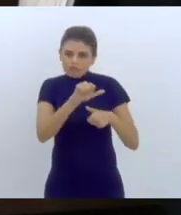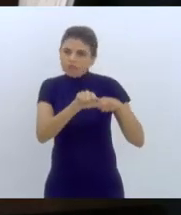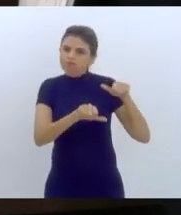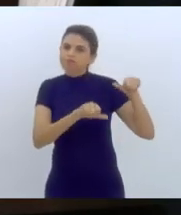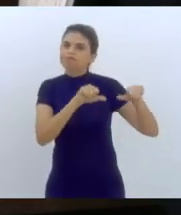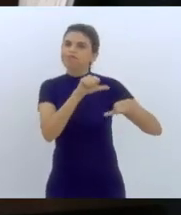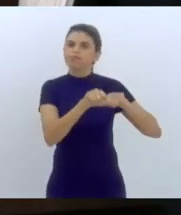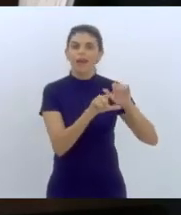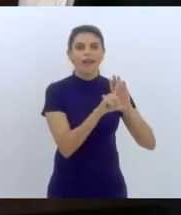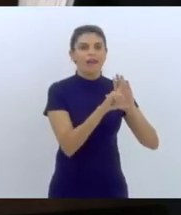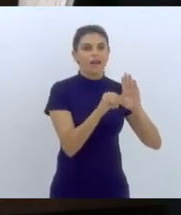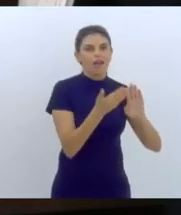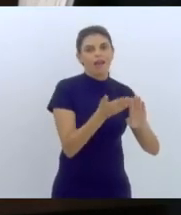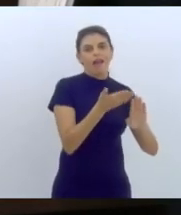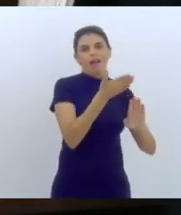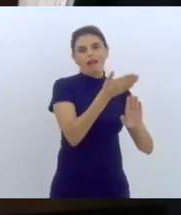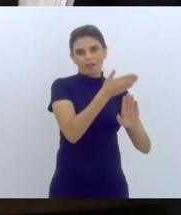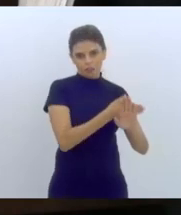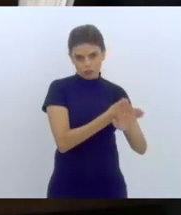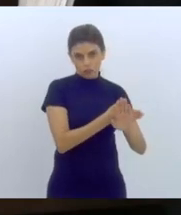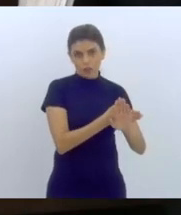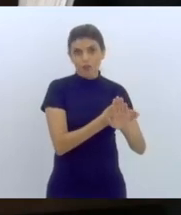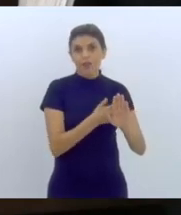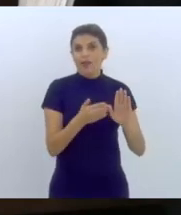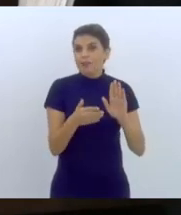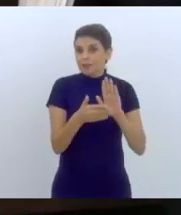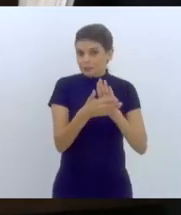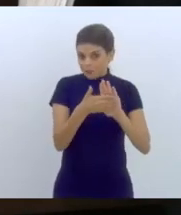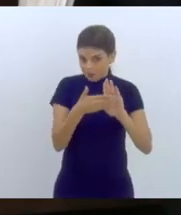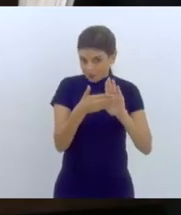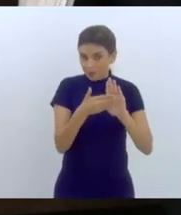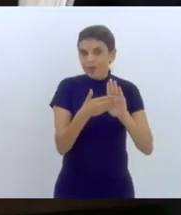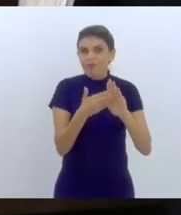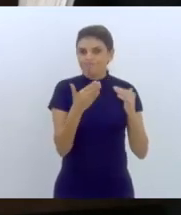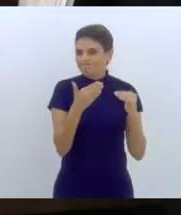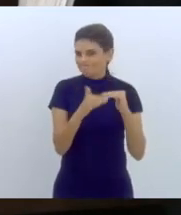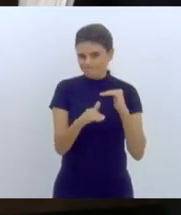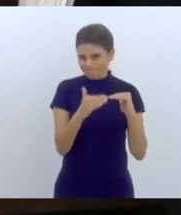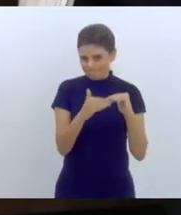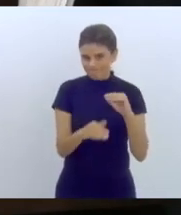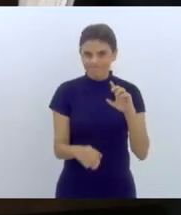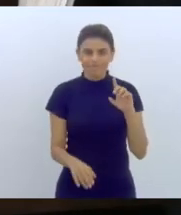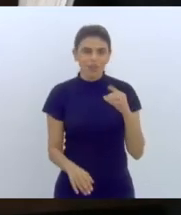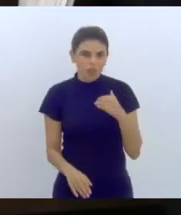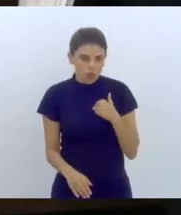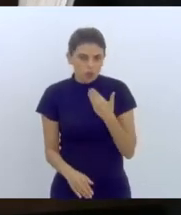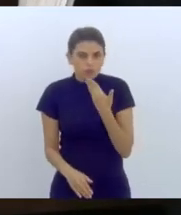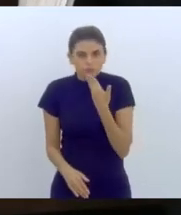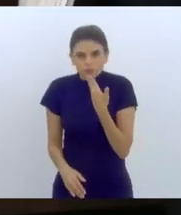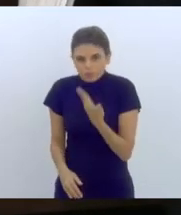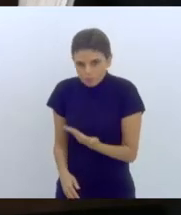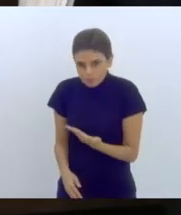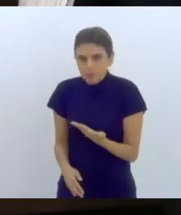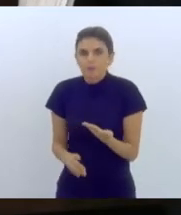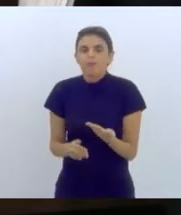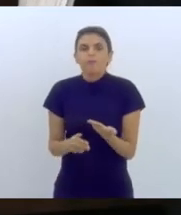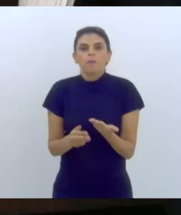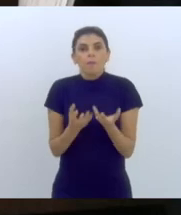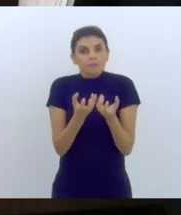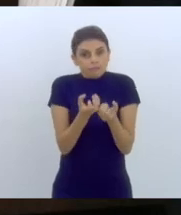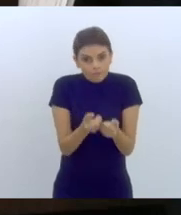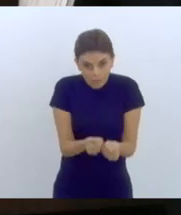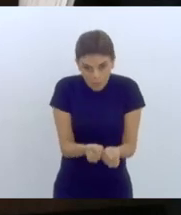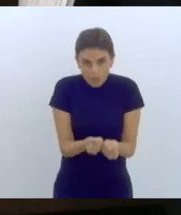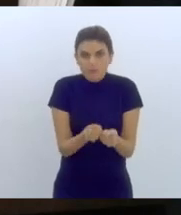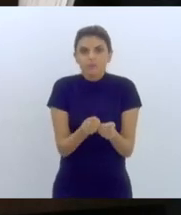modificar a lei anterior. Então, na linha da divergência, eu dou o parecer,